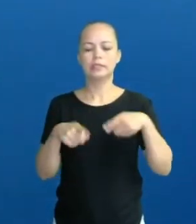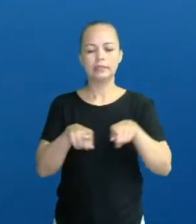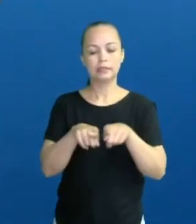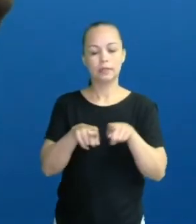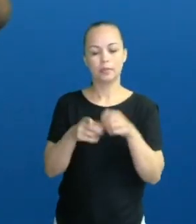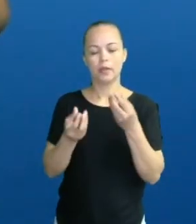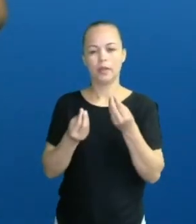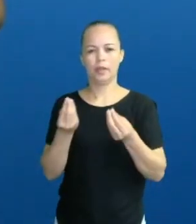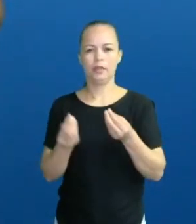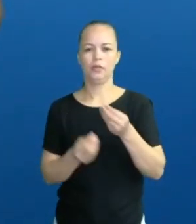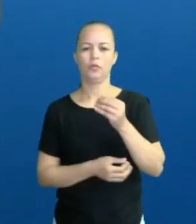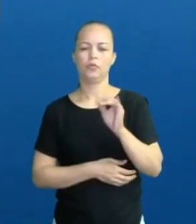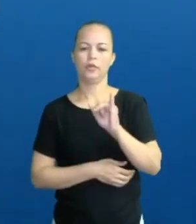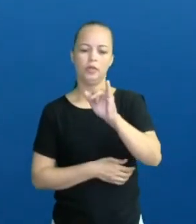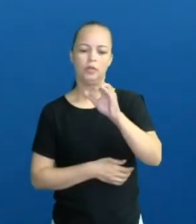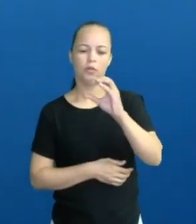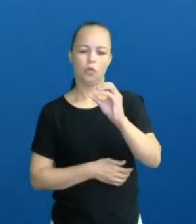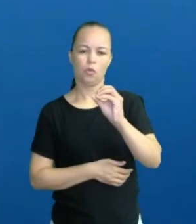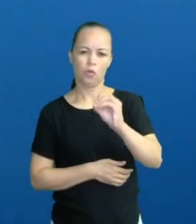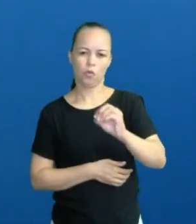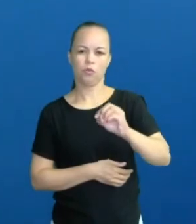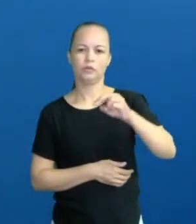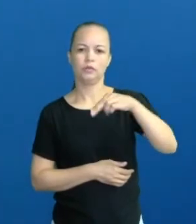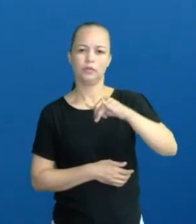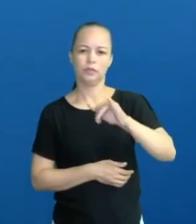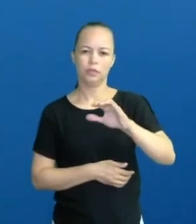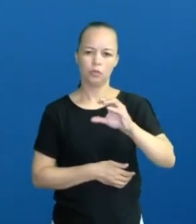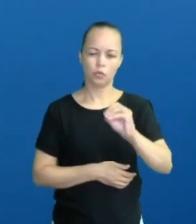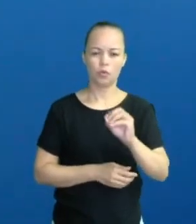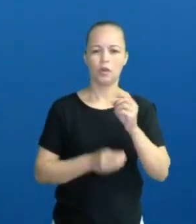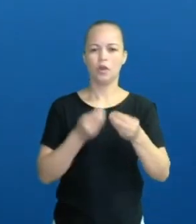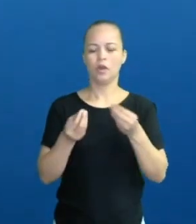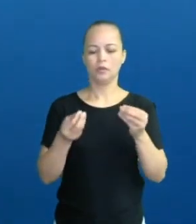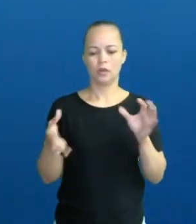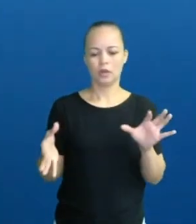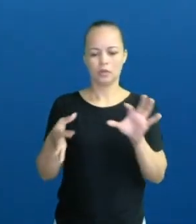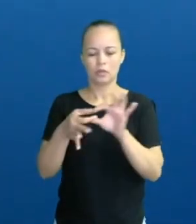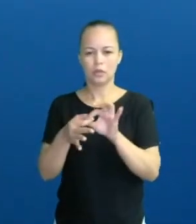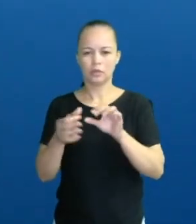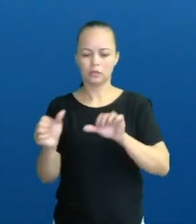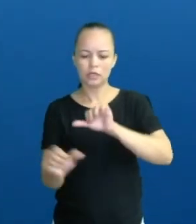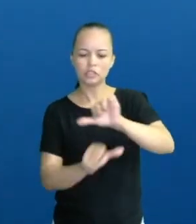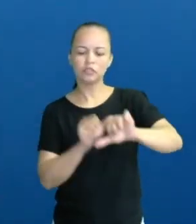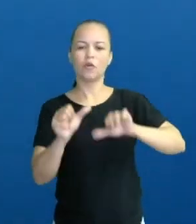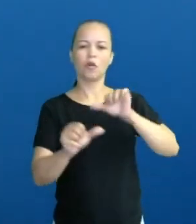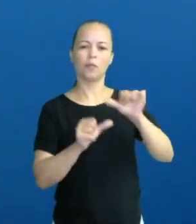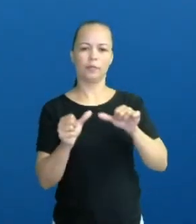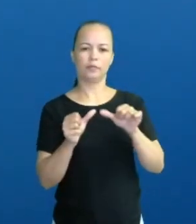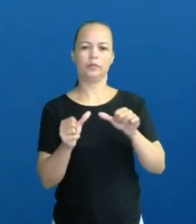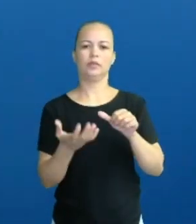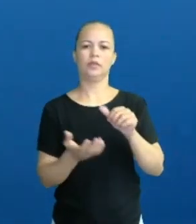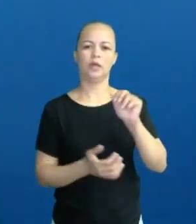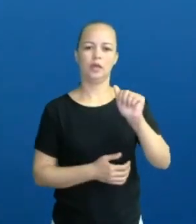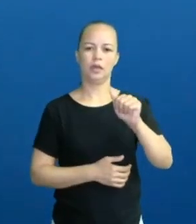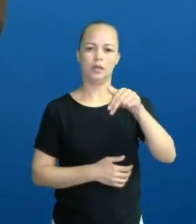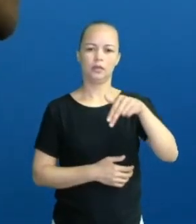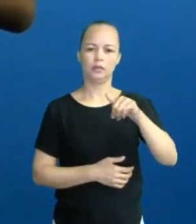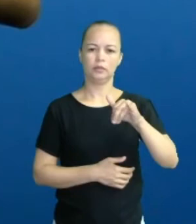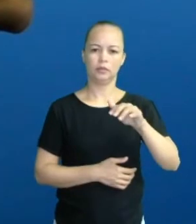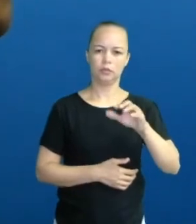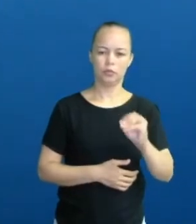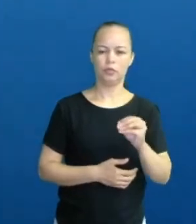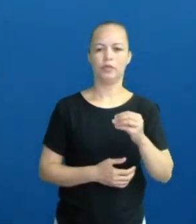e alguém está recebendo elétrons. Alguém está se transformando em cátion e alguém está se transformando em ânion. Tá